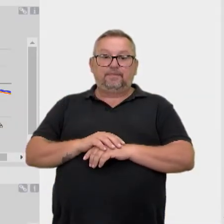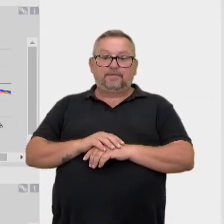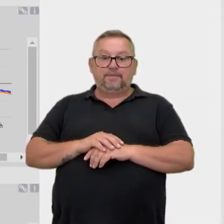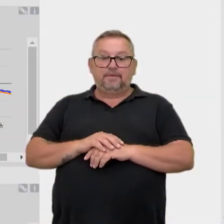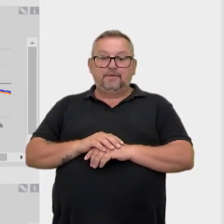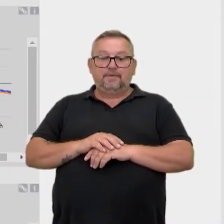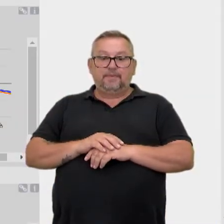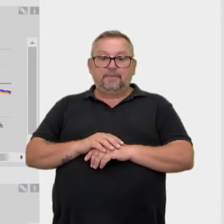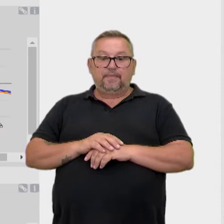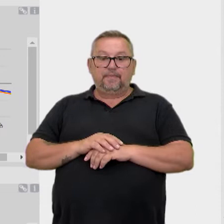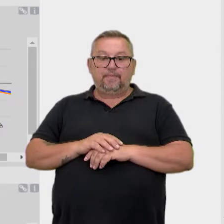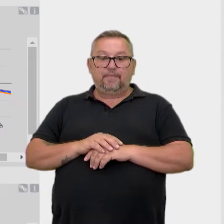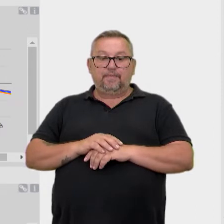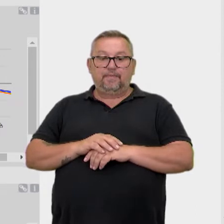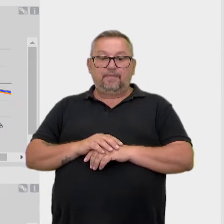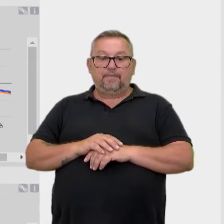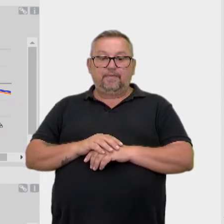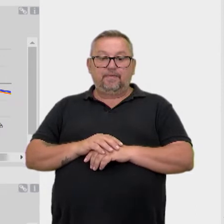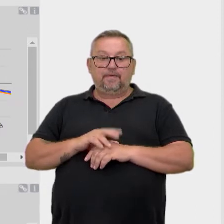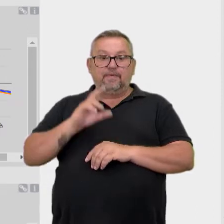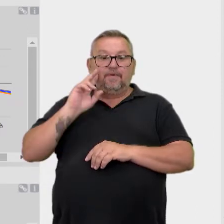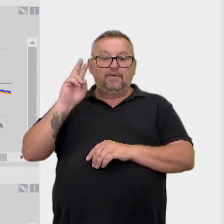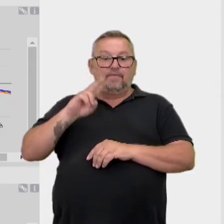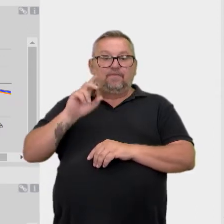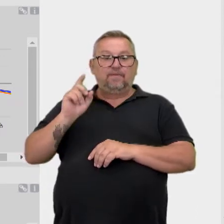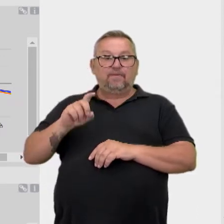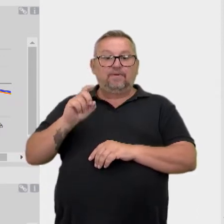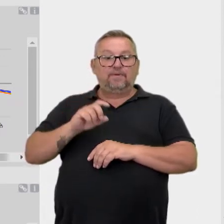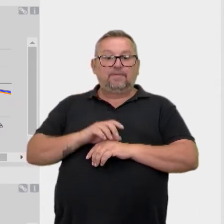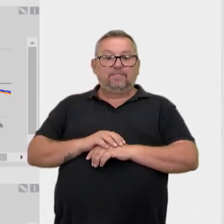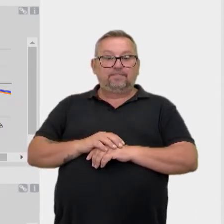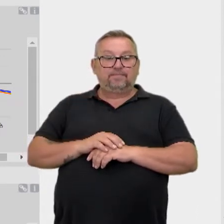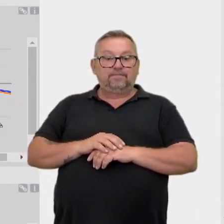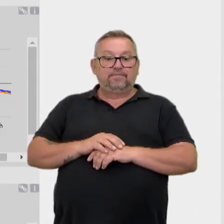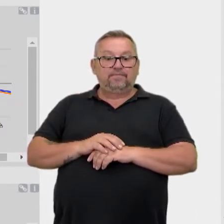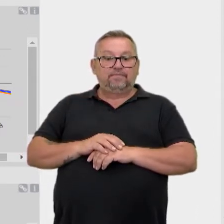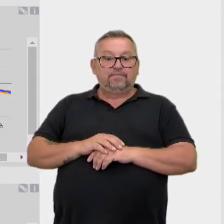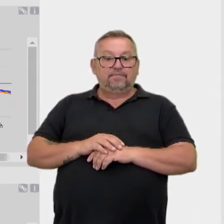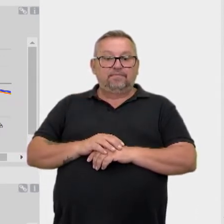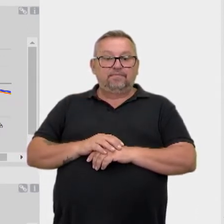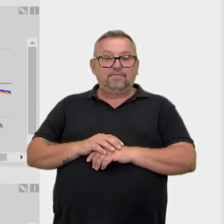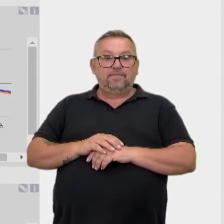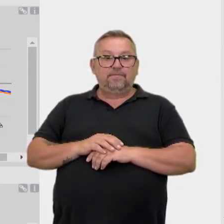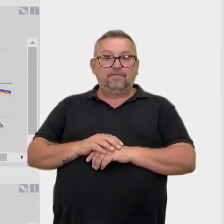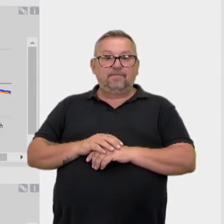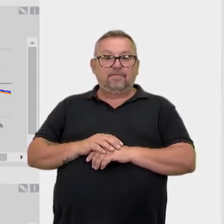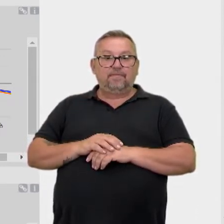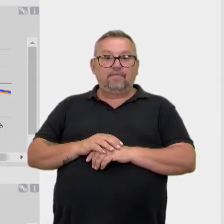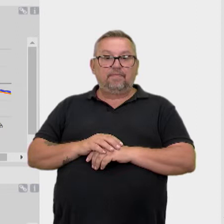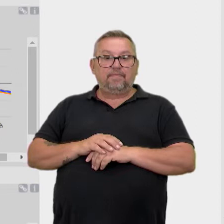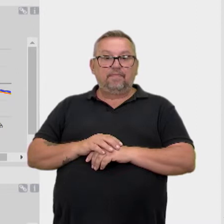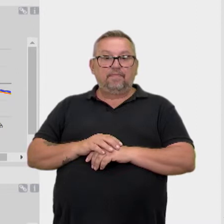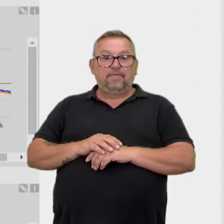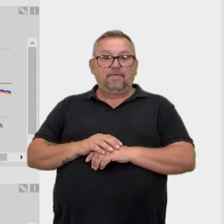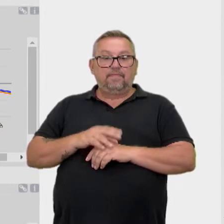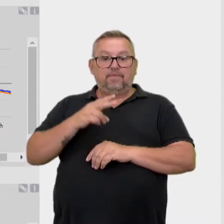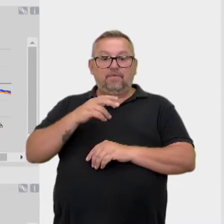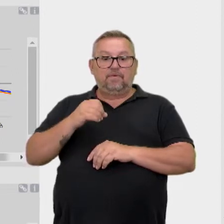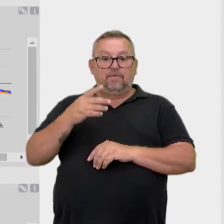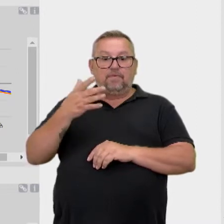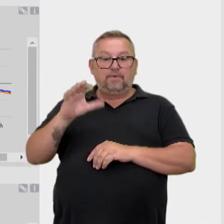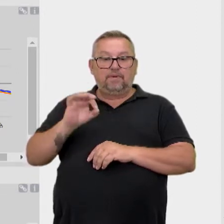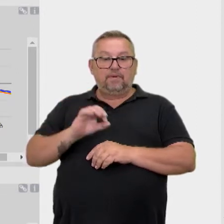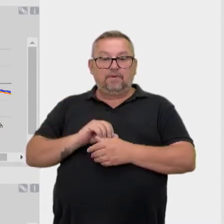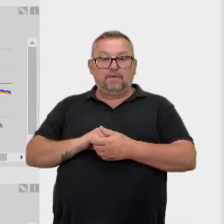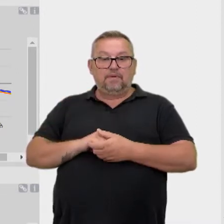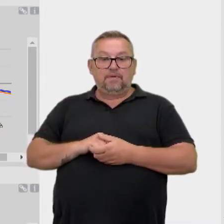Eu vou primeiro fazer uma animação aqui, e aí vocês vão acompanhar aí na tela, né, essa projeção. Vou colocar 2010,